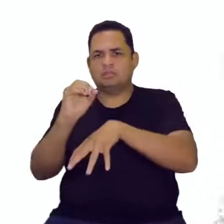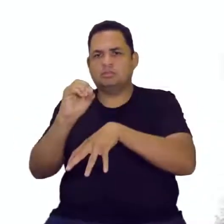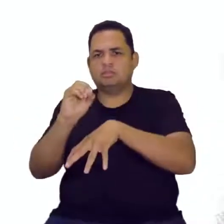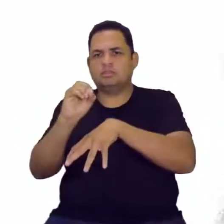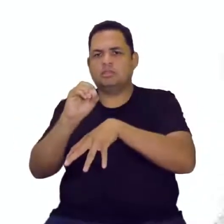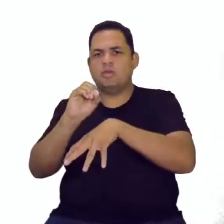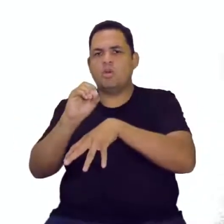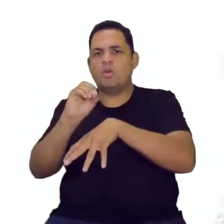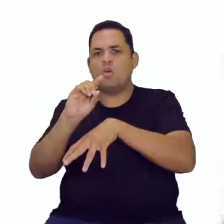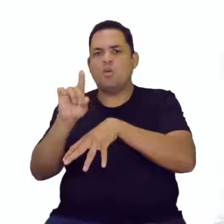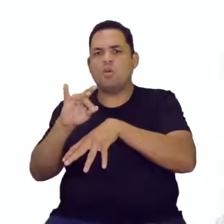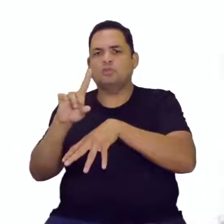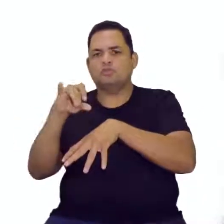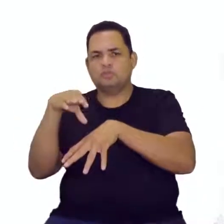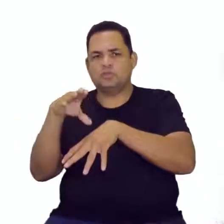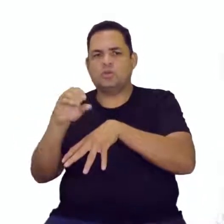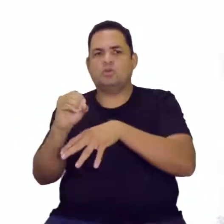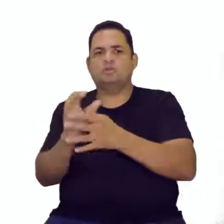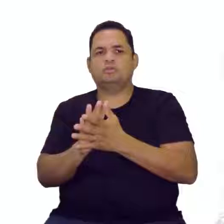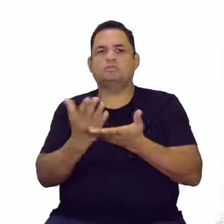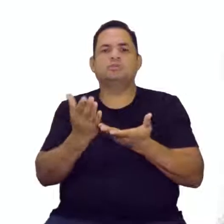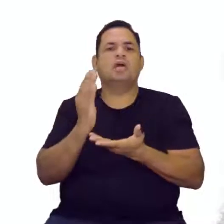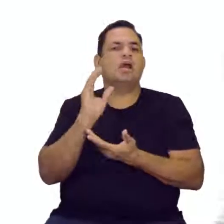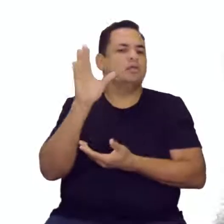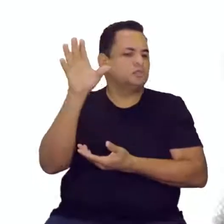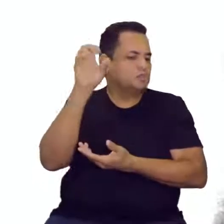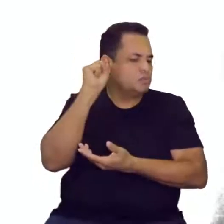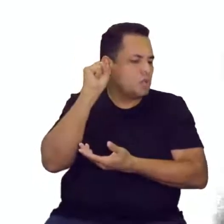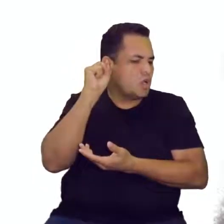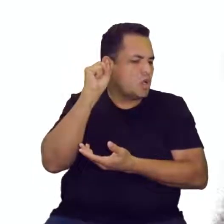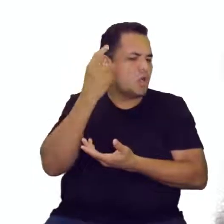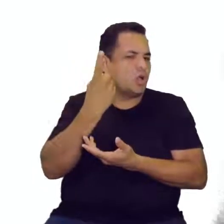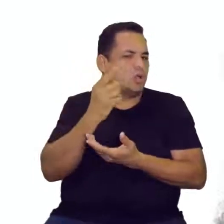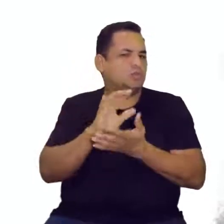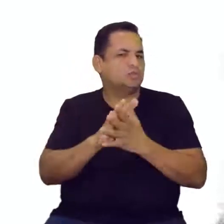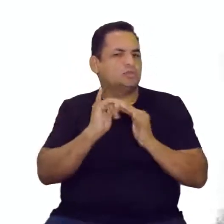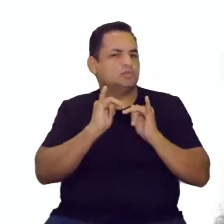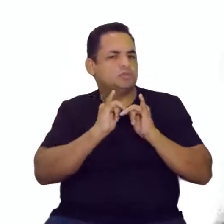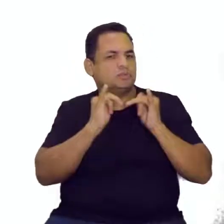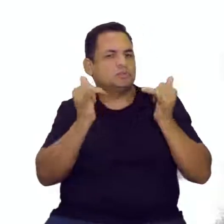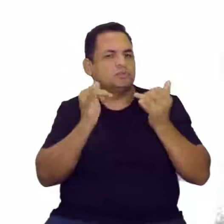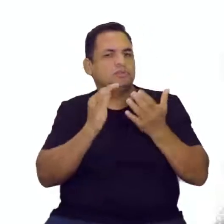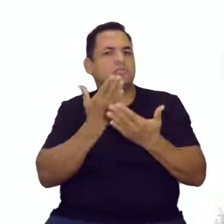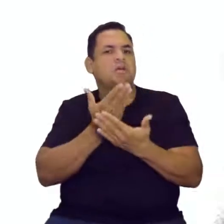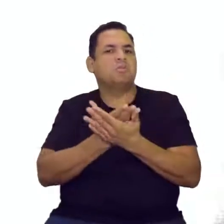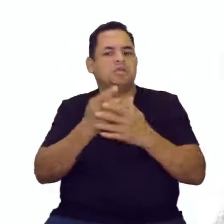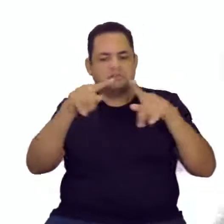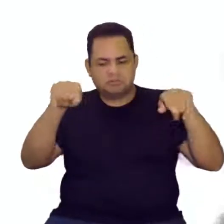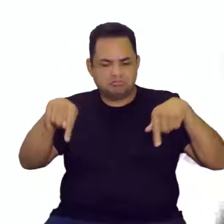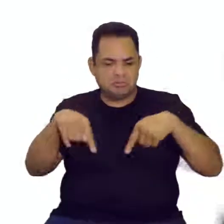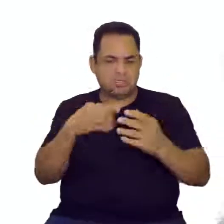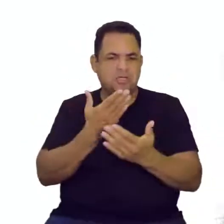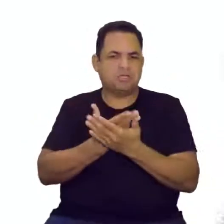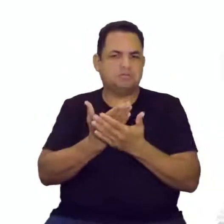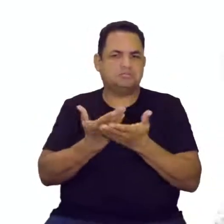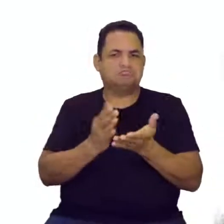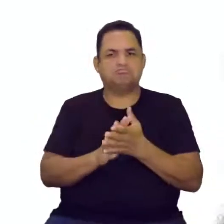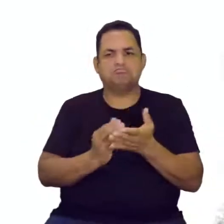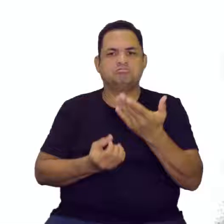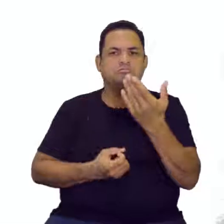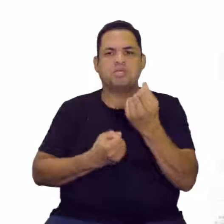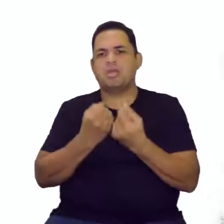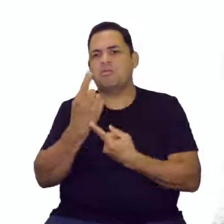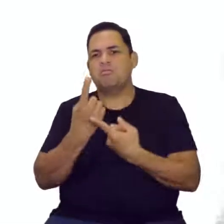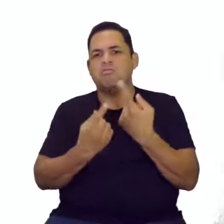ter escutado em alguns jornais ou até mesmo na sala de aula em algum tema de alguma